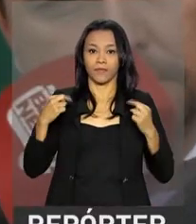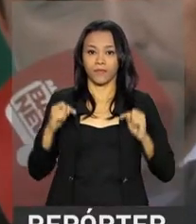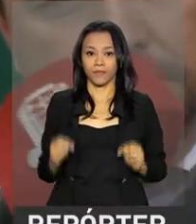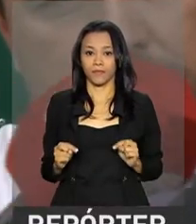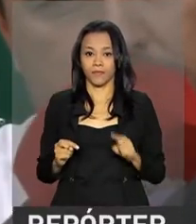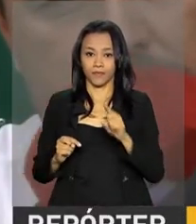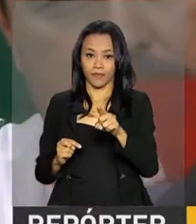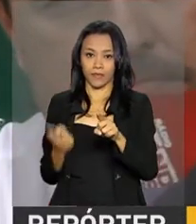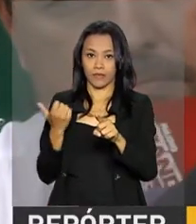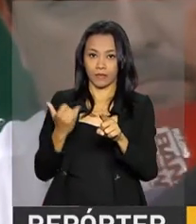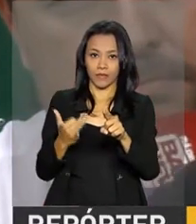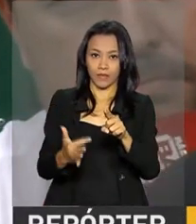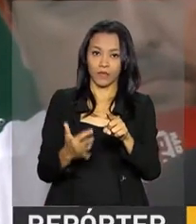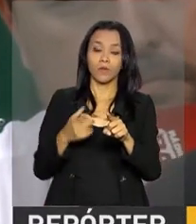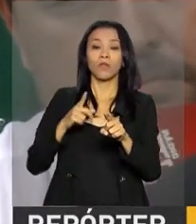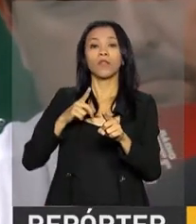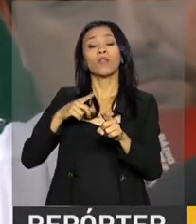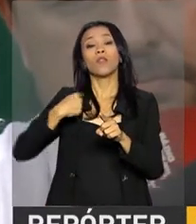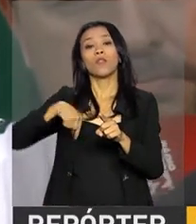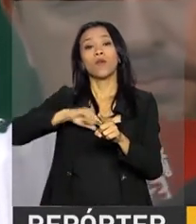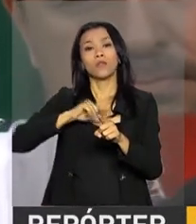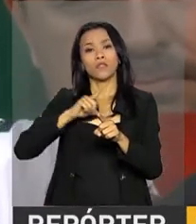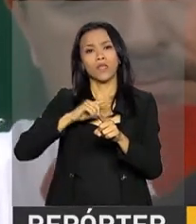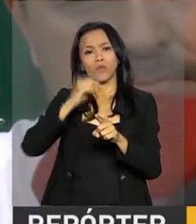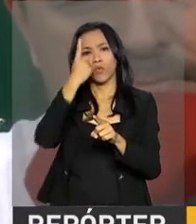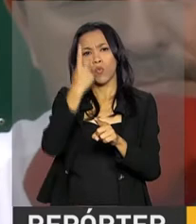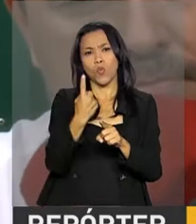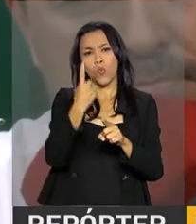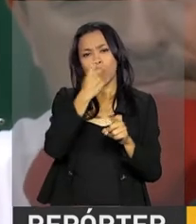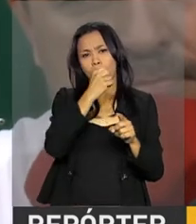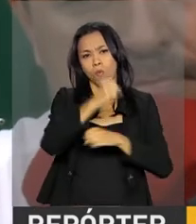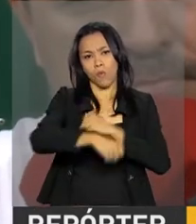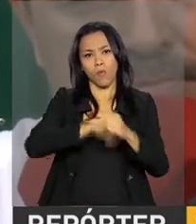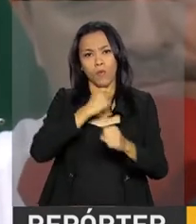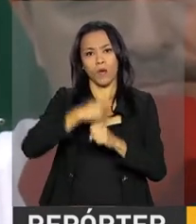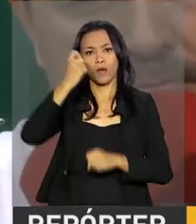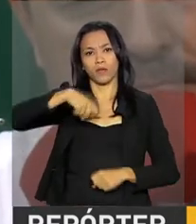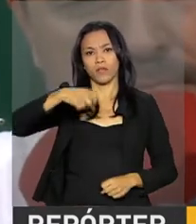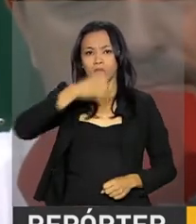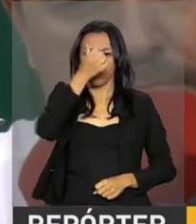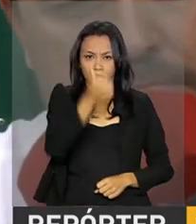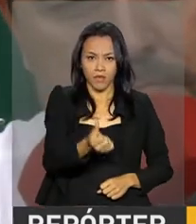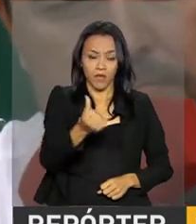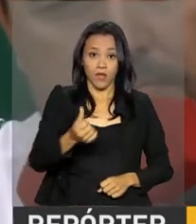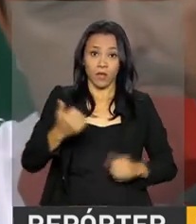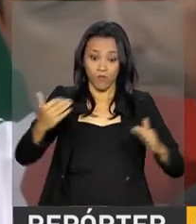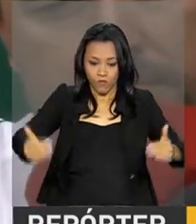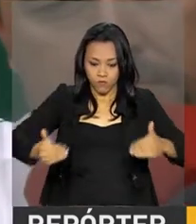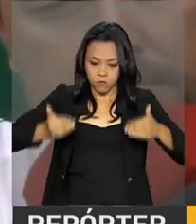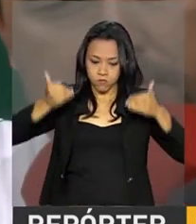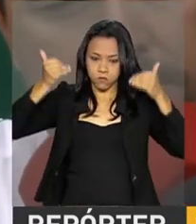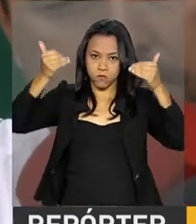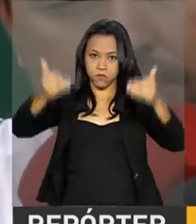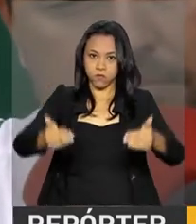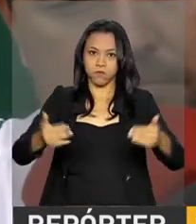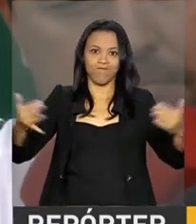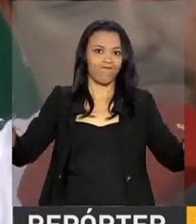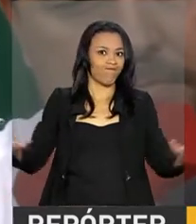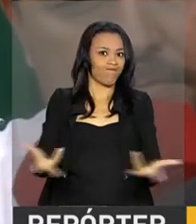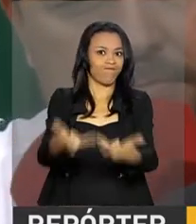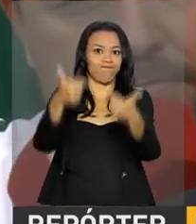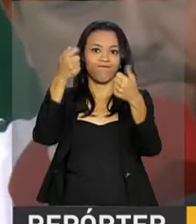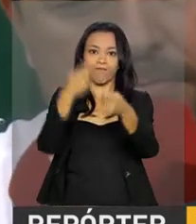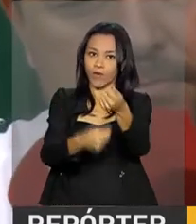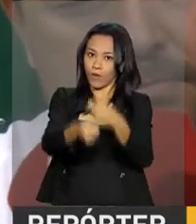nós temos ao longo de um ano e meio do governo atual um avanço extraordinário na economia e